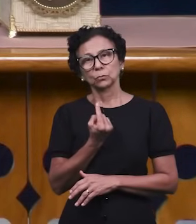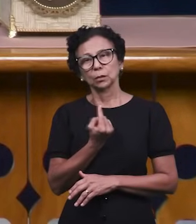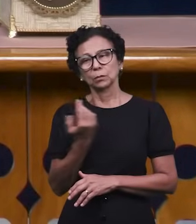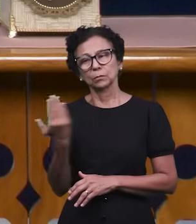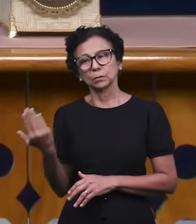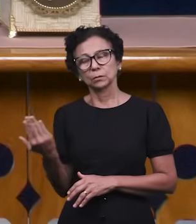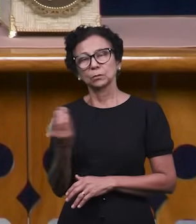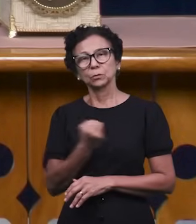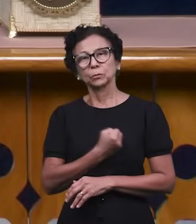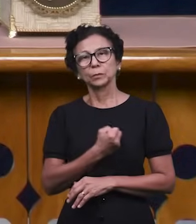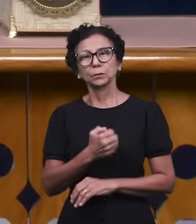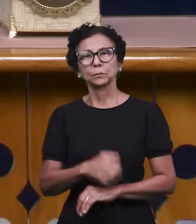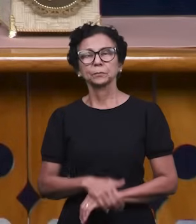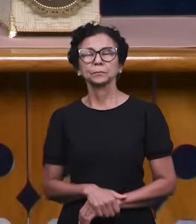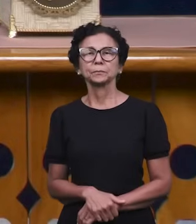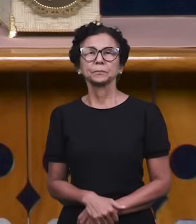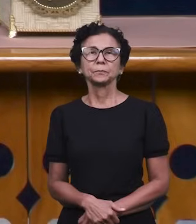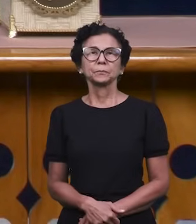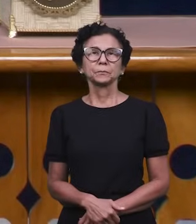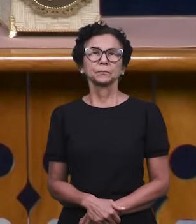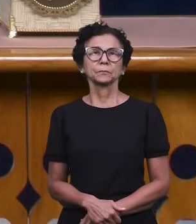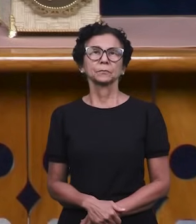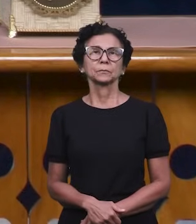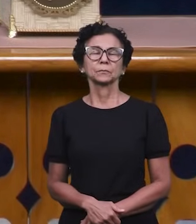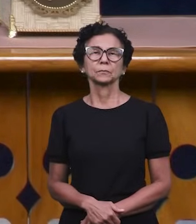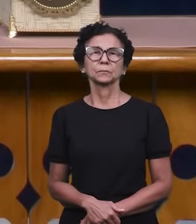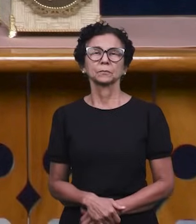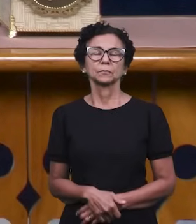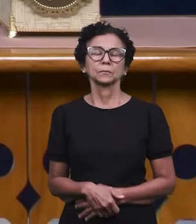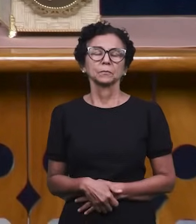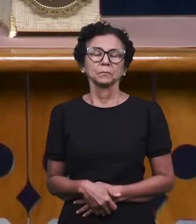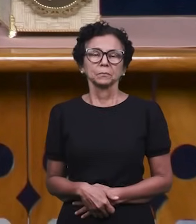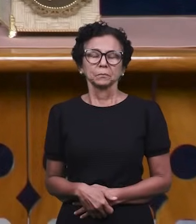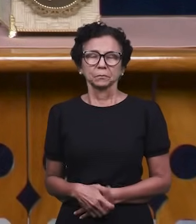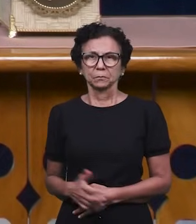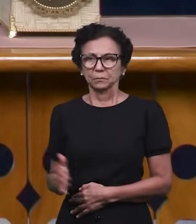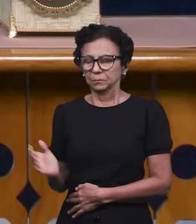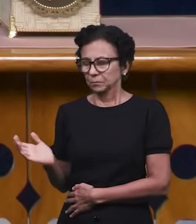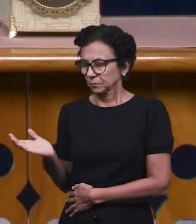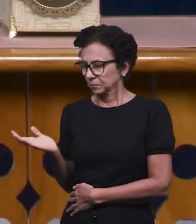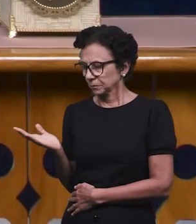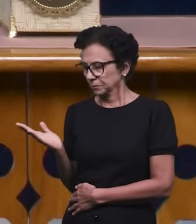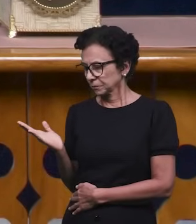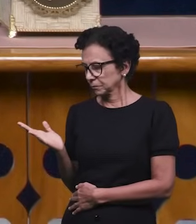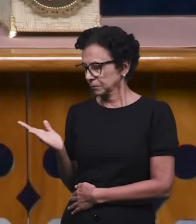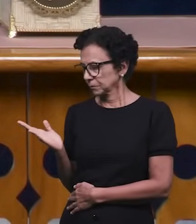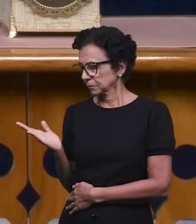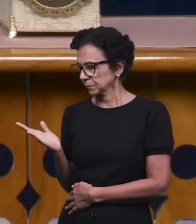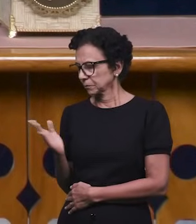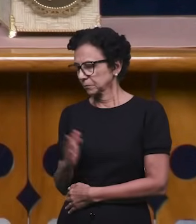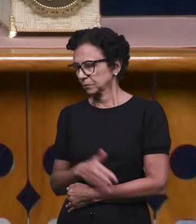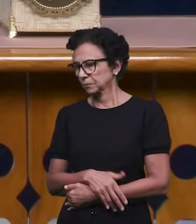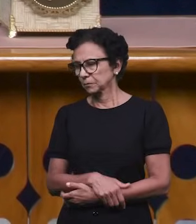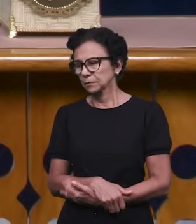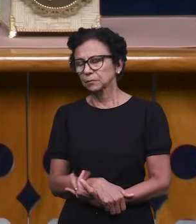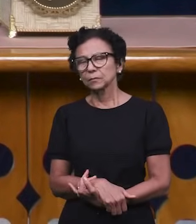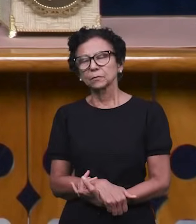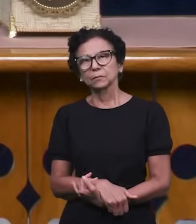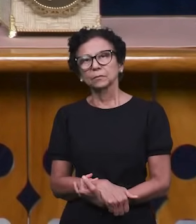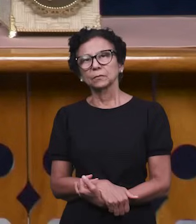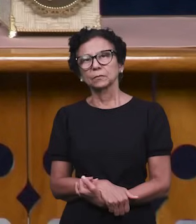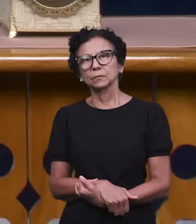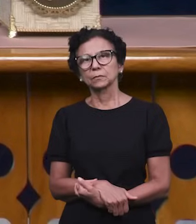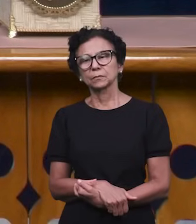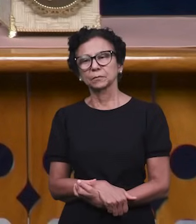nós temos o 0800, que é o telefone 0800 70 73